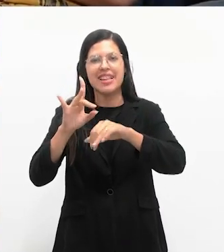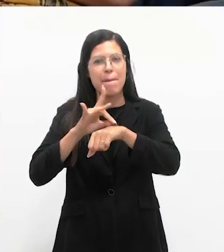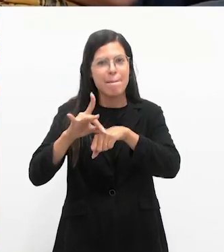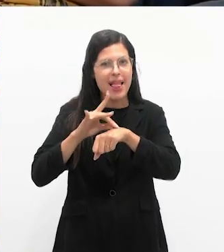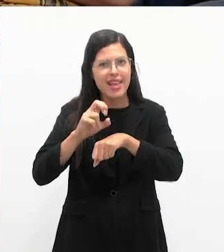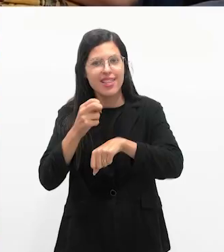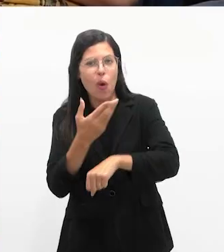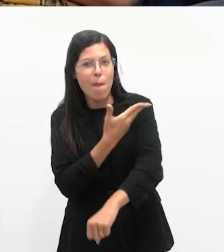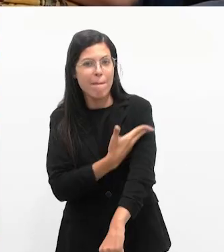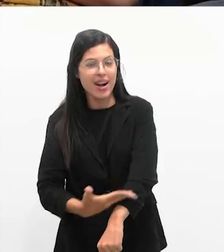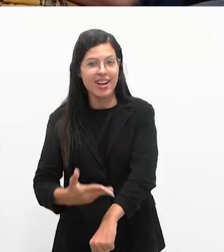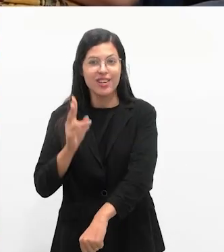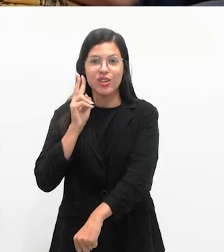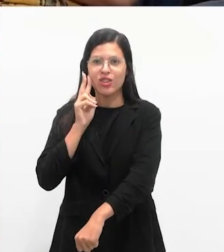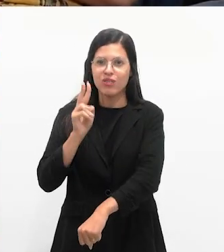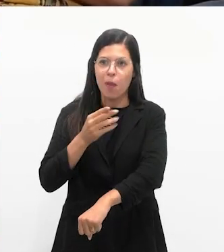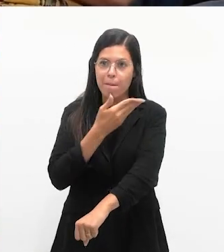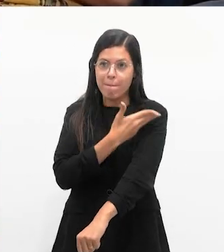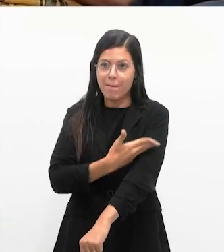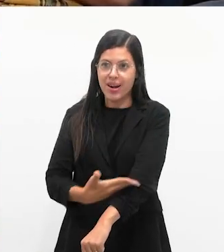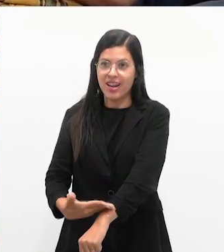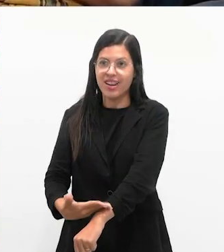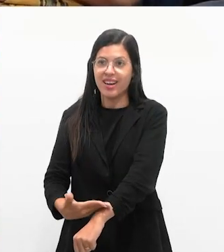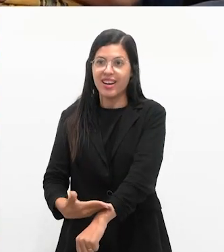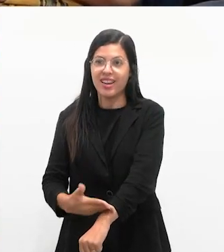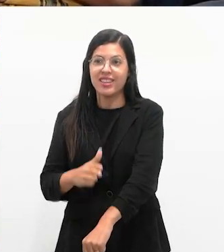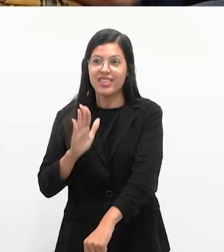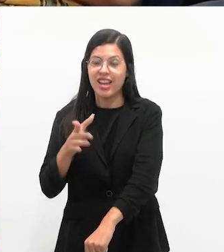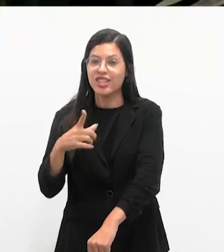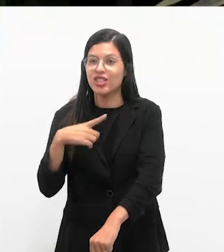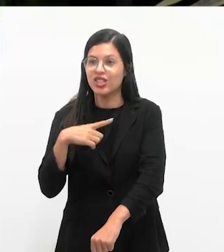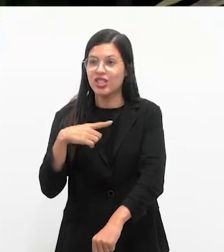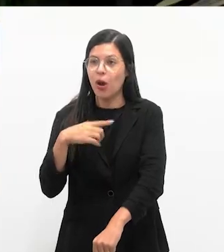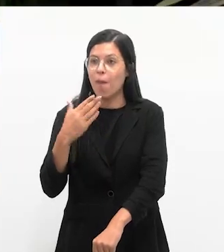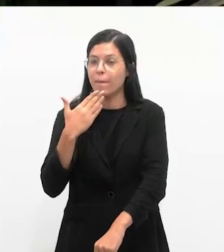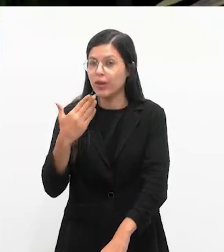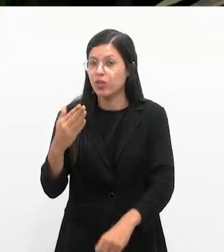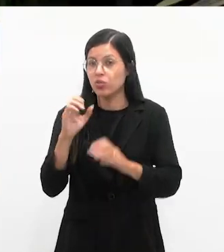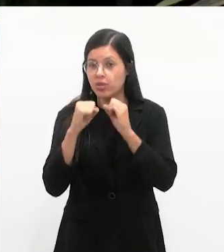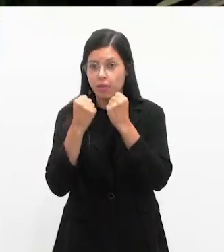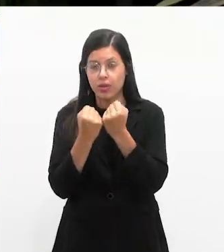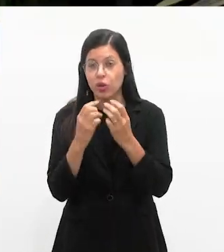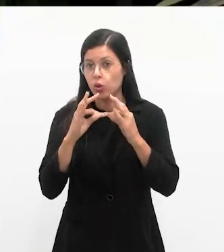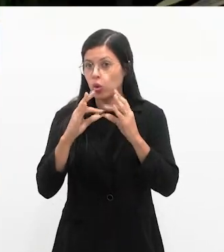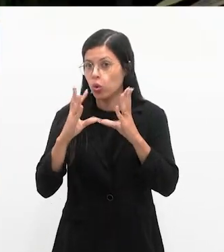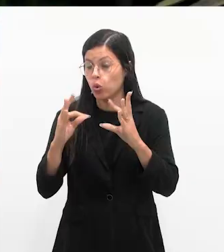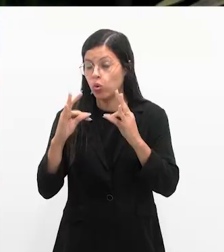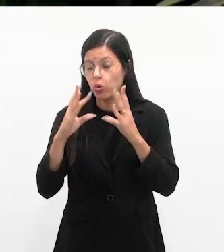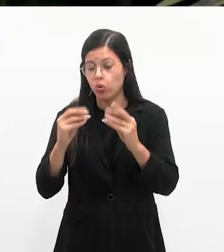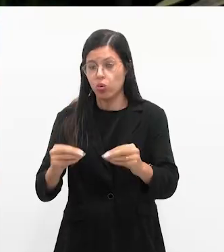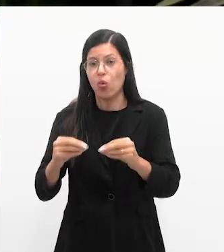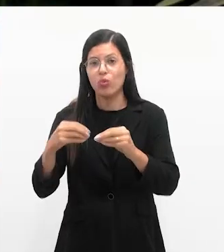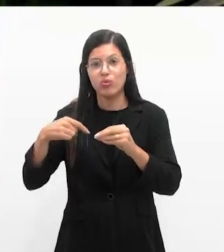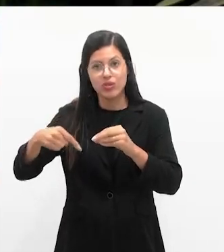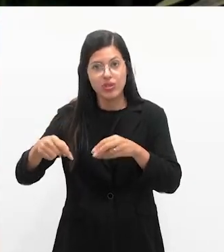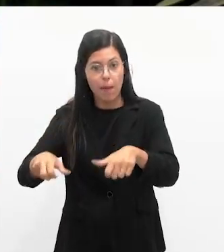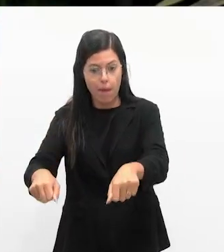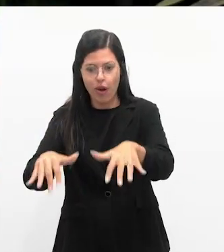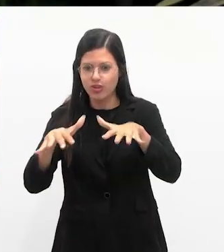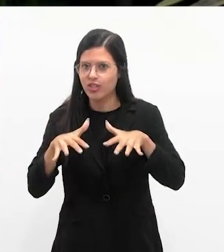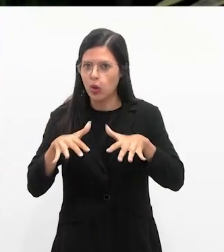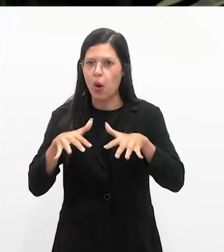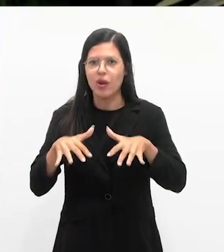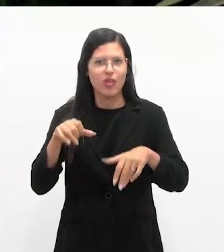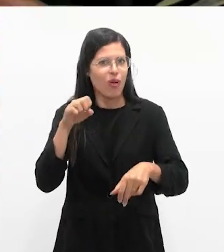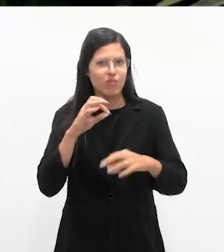Quando vimos a fumaça branca, já havia um pedido do seminário que todos imediatamente fôssemos para o auditório. Então, quem estava com o